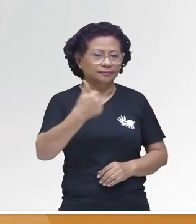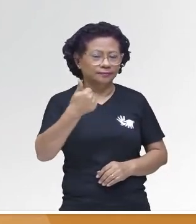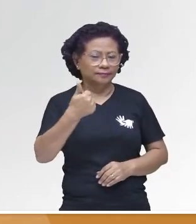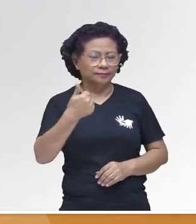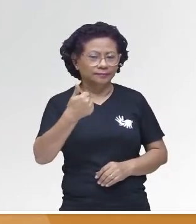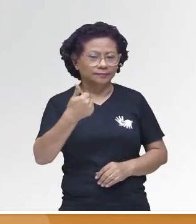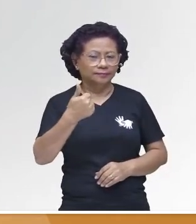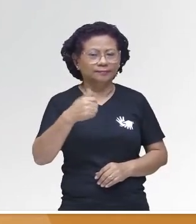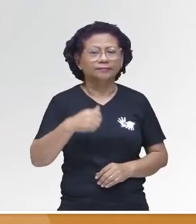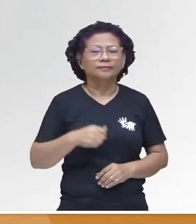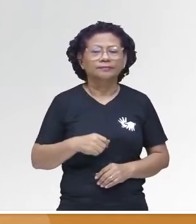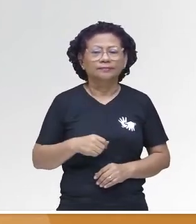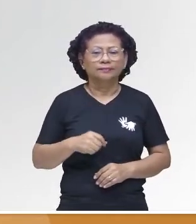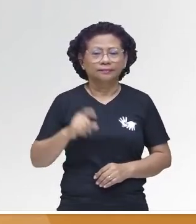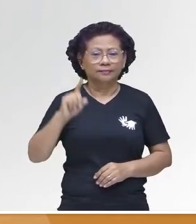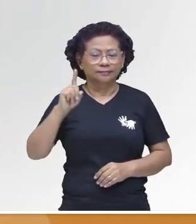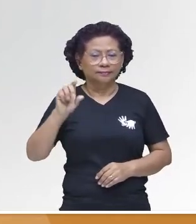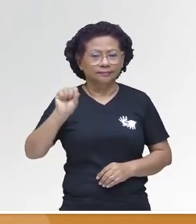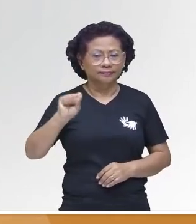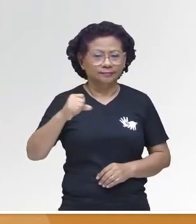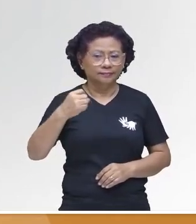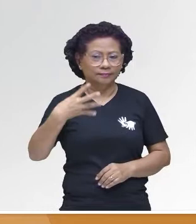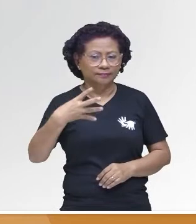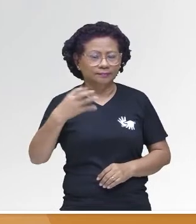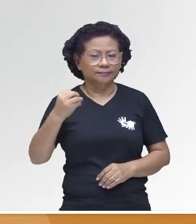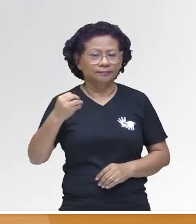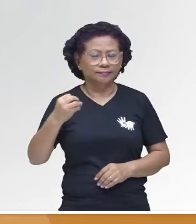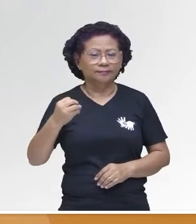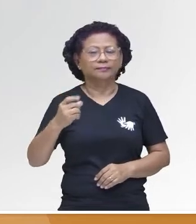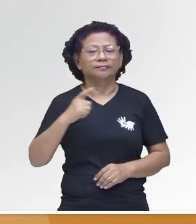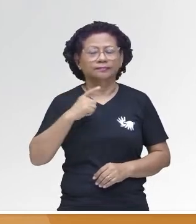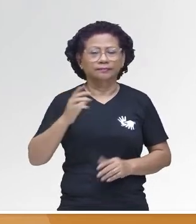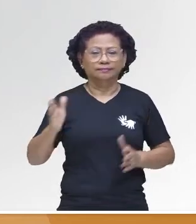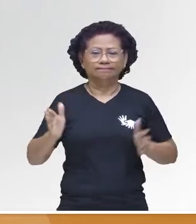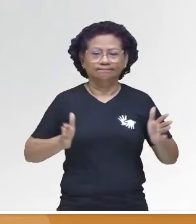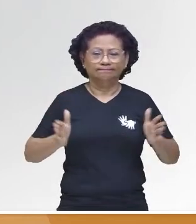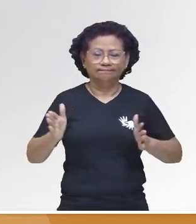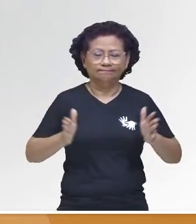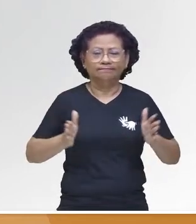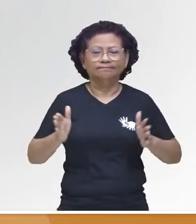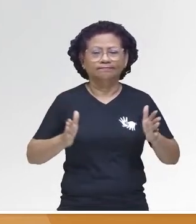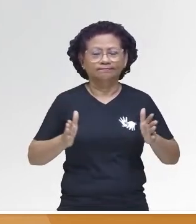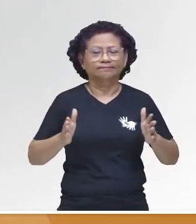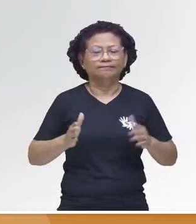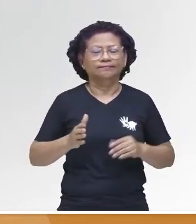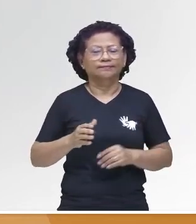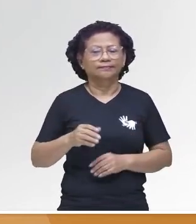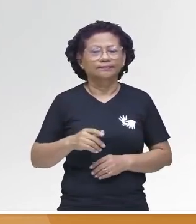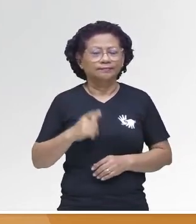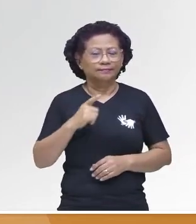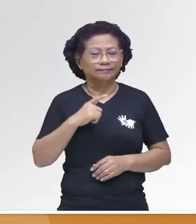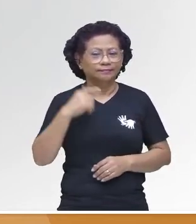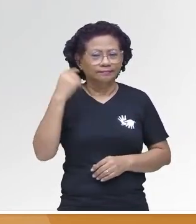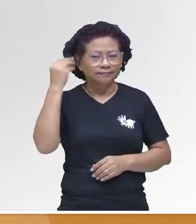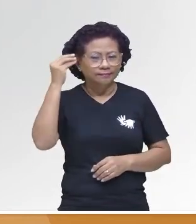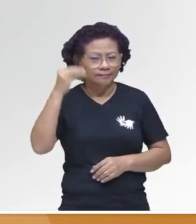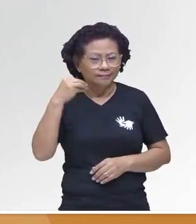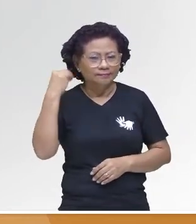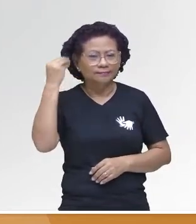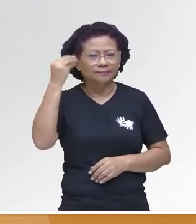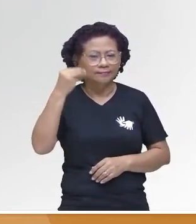1840, nós temos nesse período uma breve experiência de